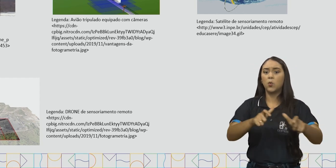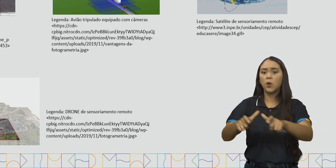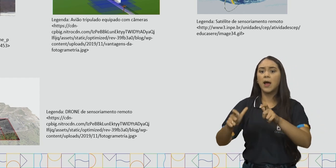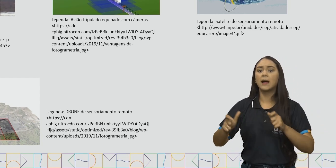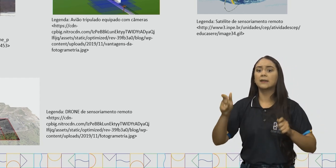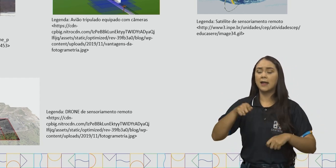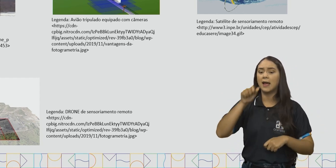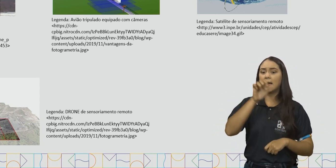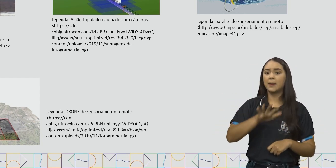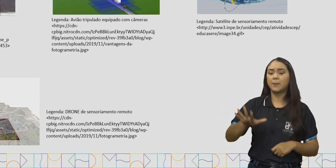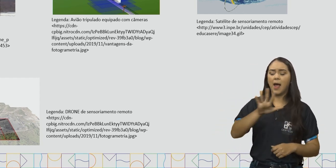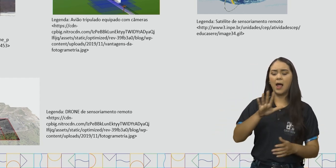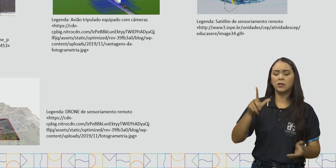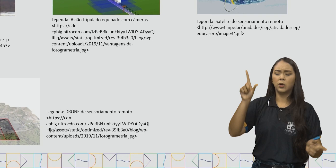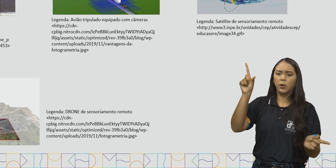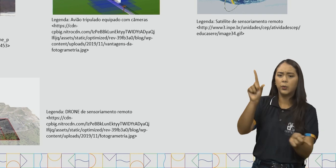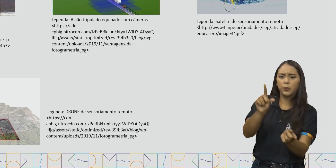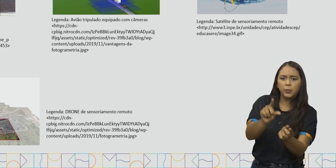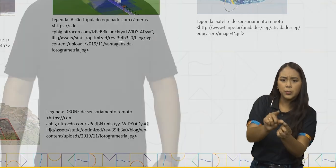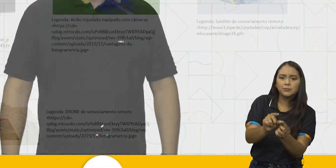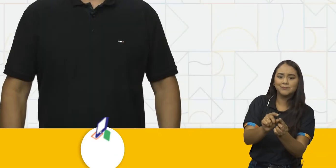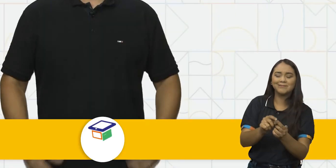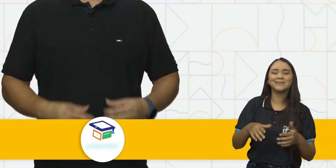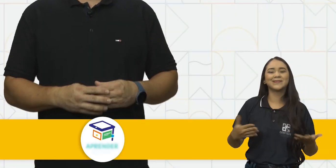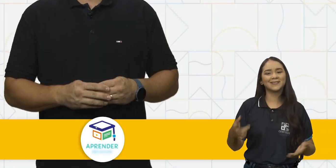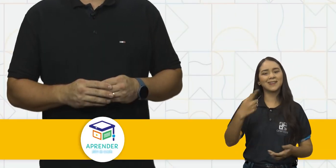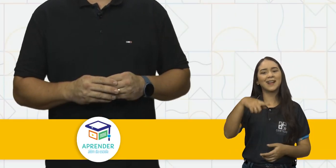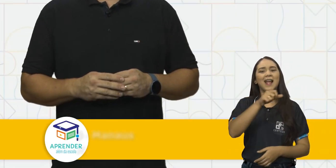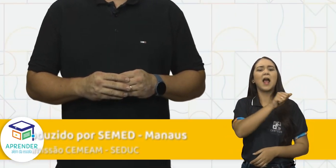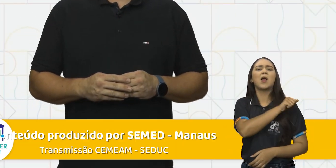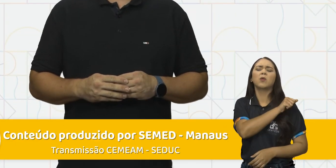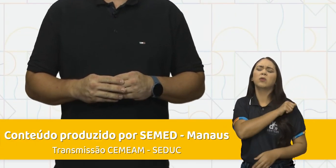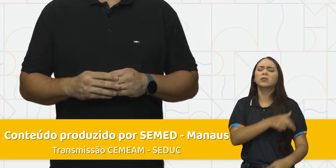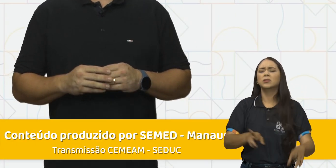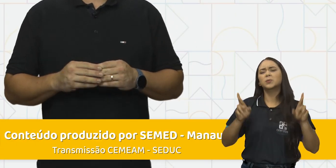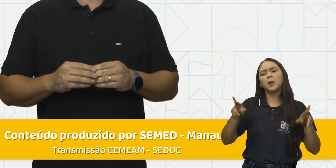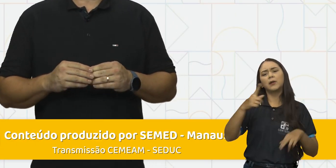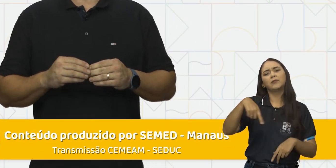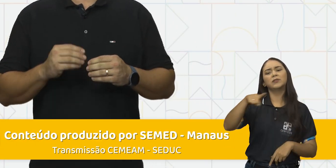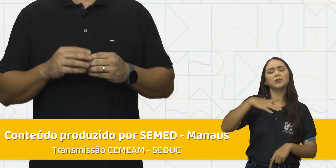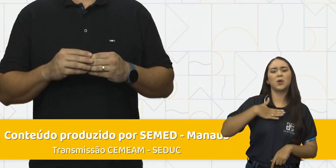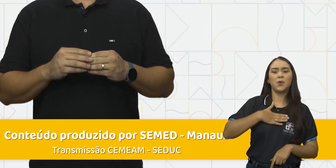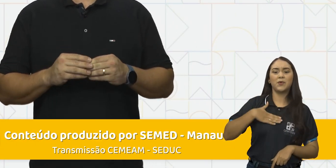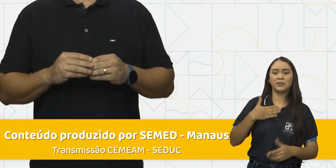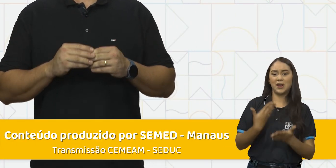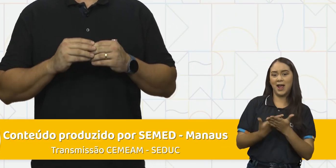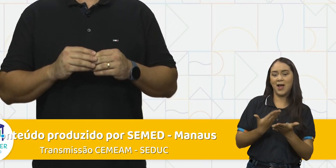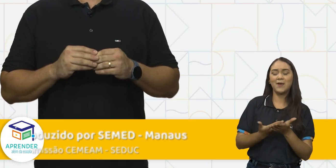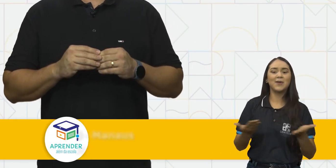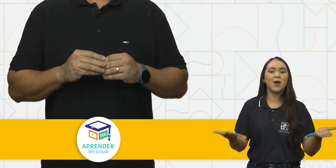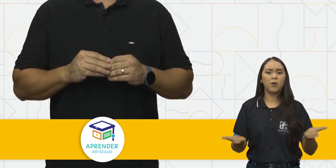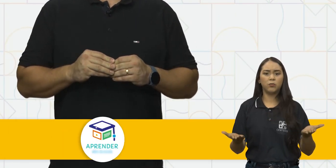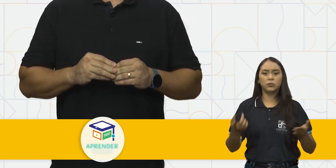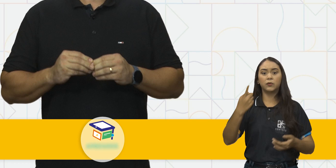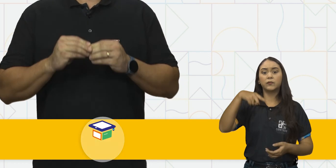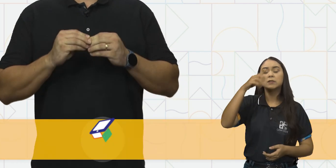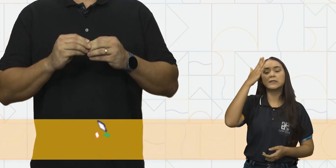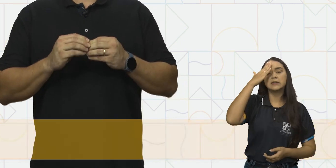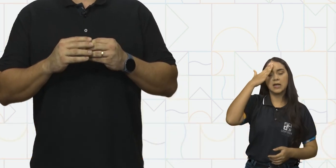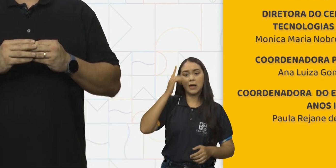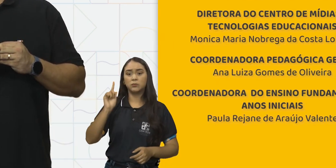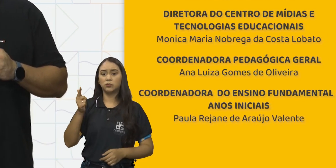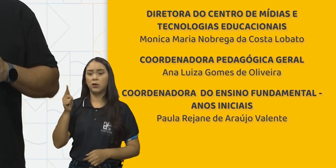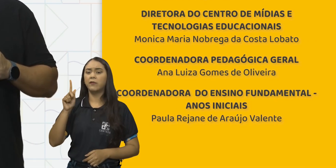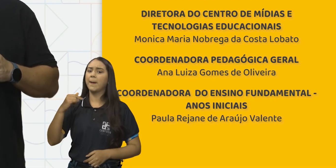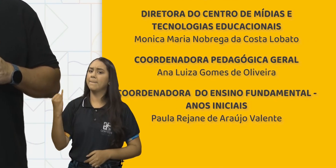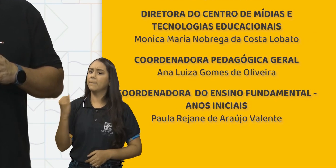podem ser representados por imagem em tamanho reduzido. Isso aí, dedicado aluno. Espero que vocês tenham gostado da nossa aula de hoje. Você sabe